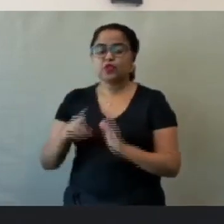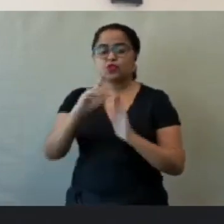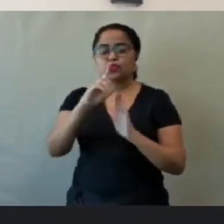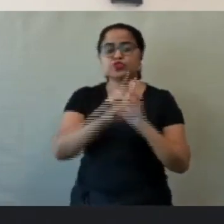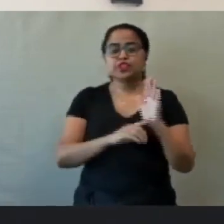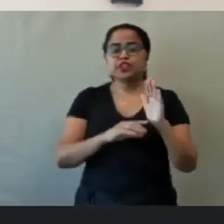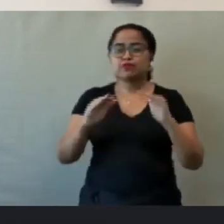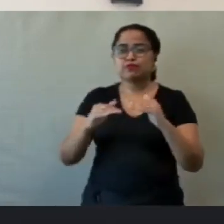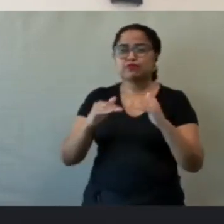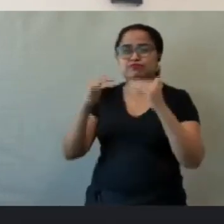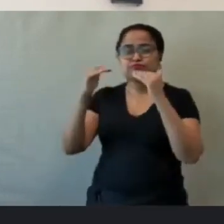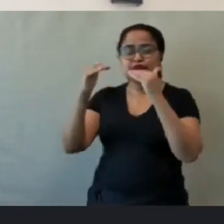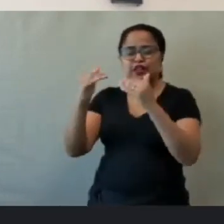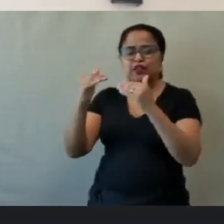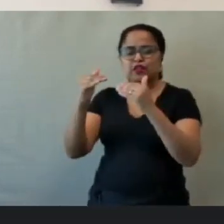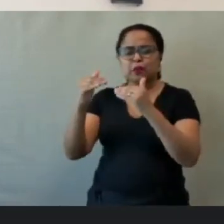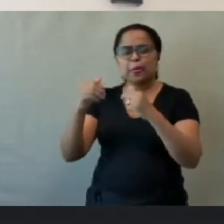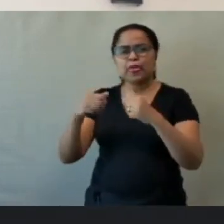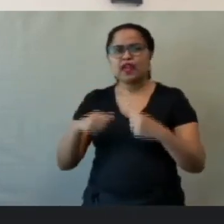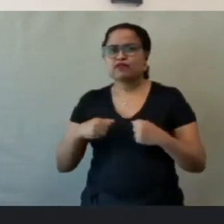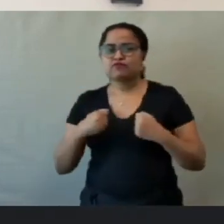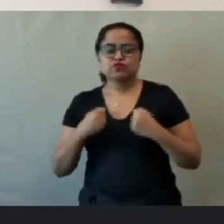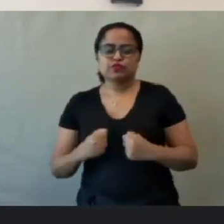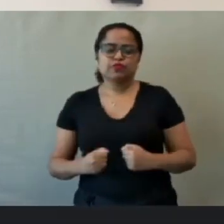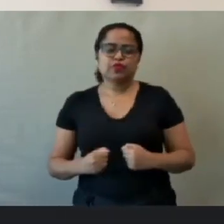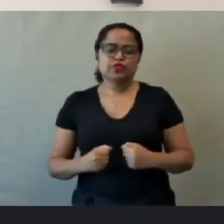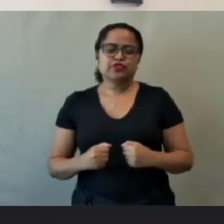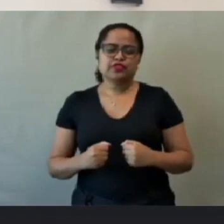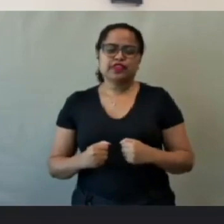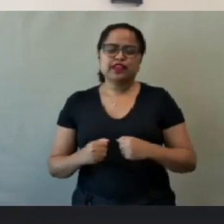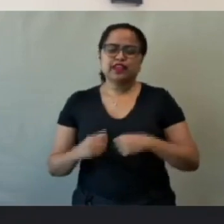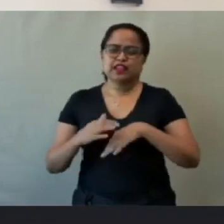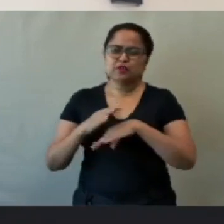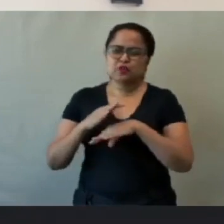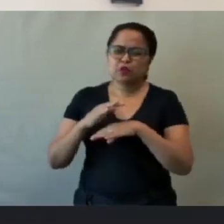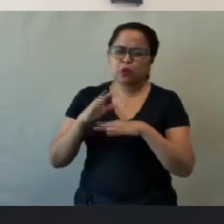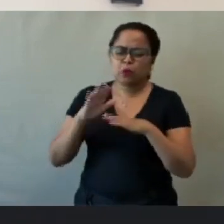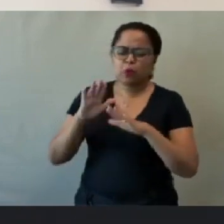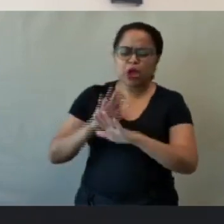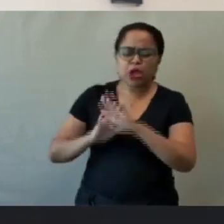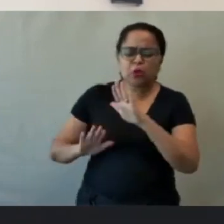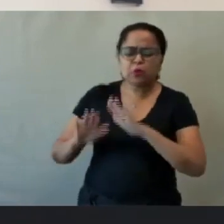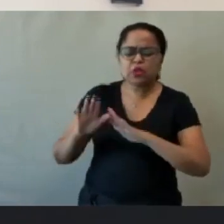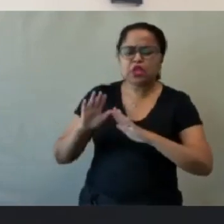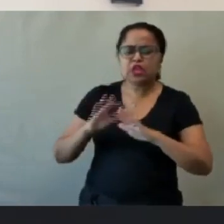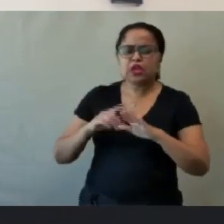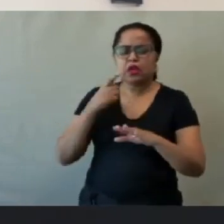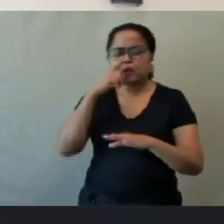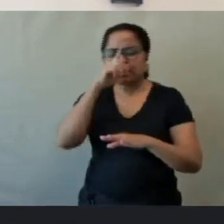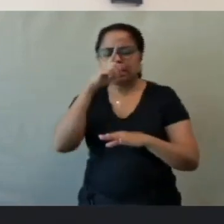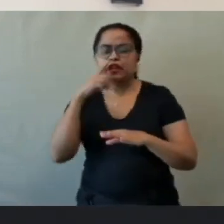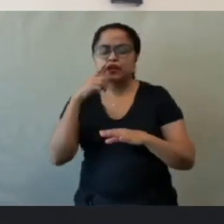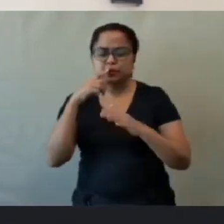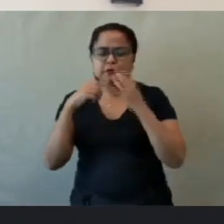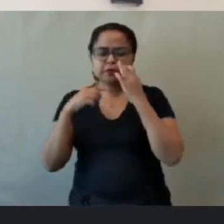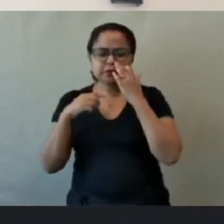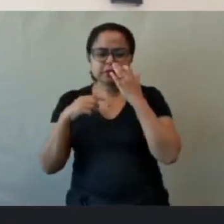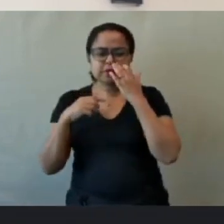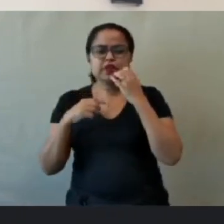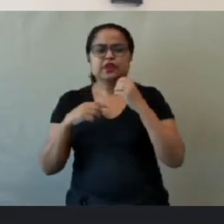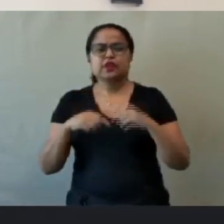não pode ficar nessa condição de vulnerabilidade. E aí o Estado brasileiro precisa garantir esse